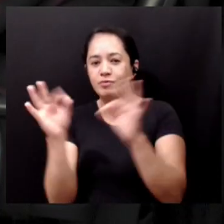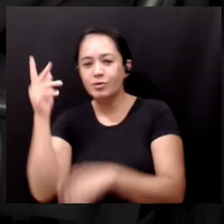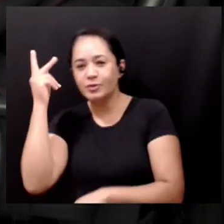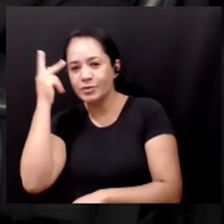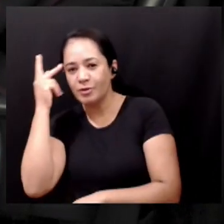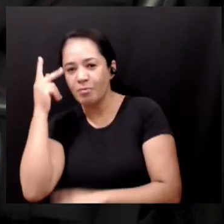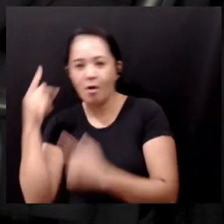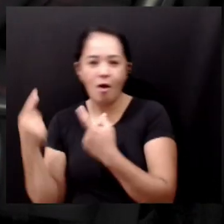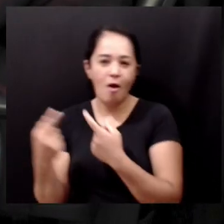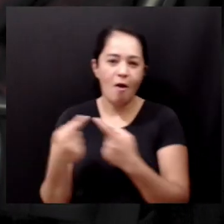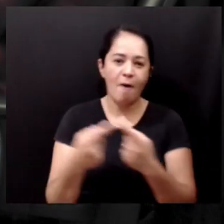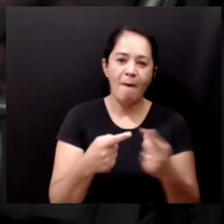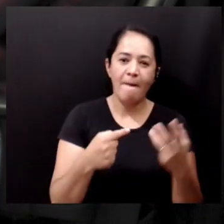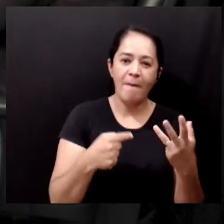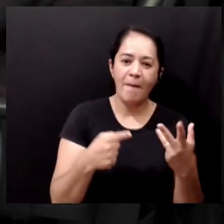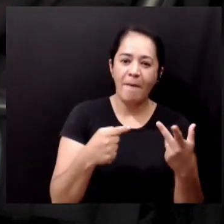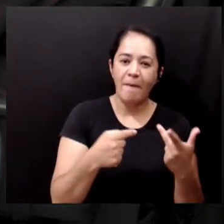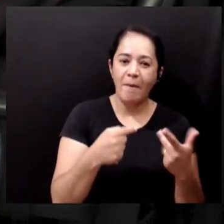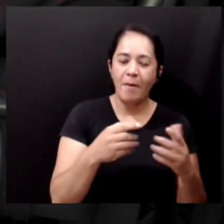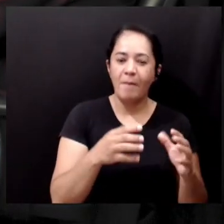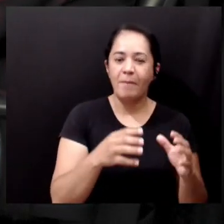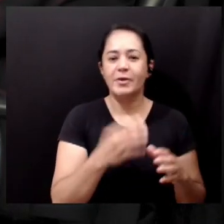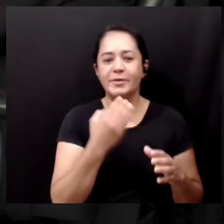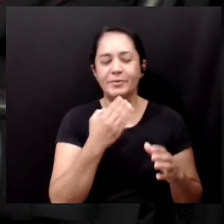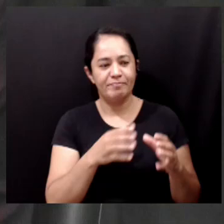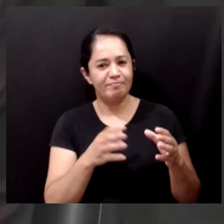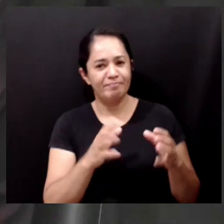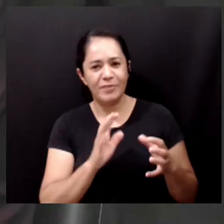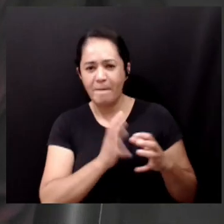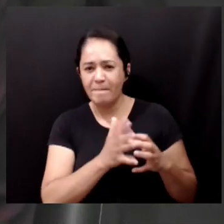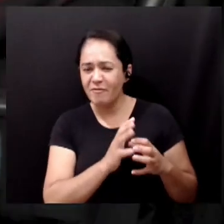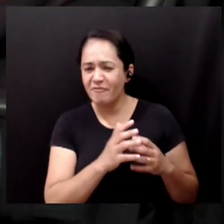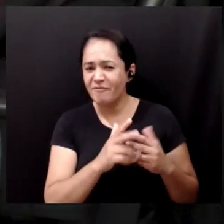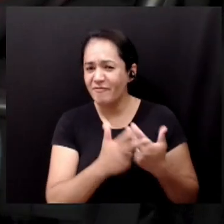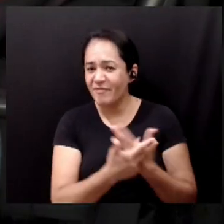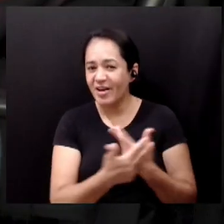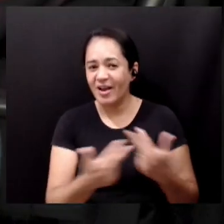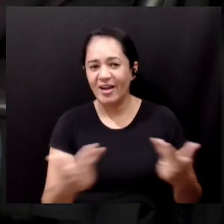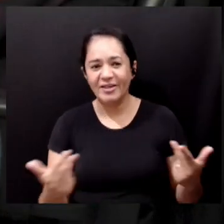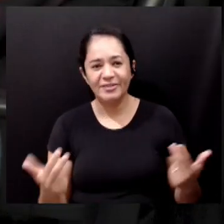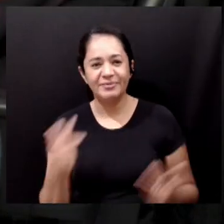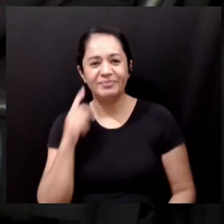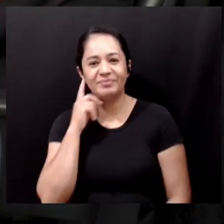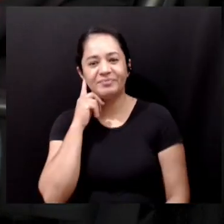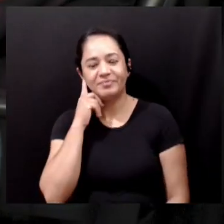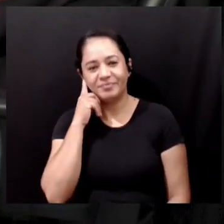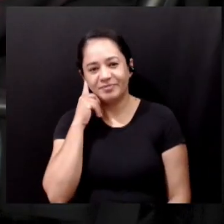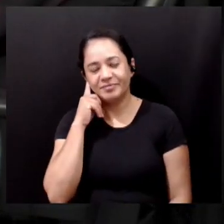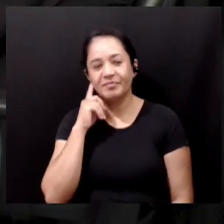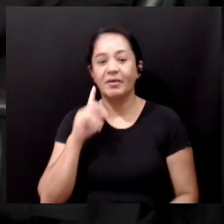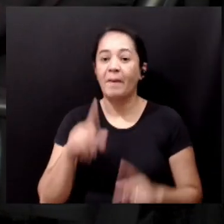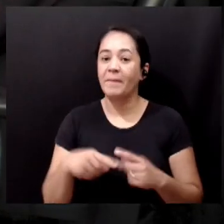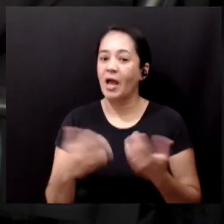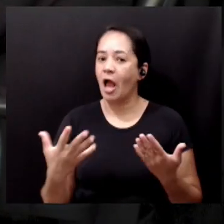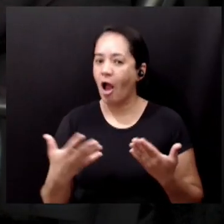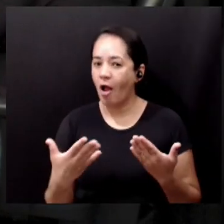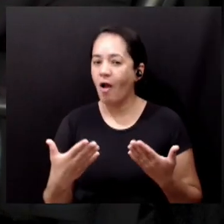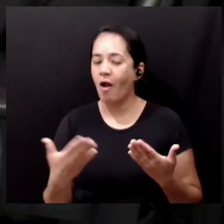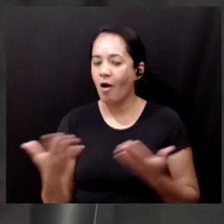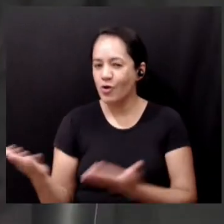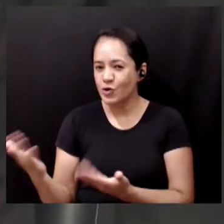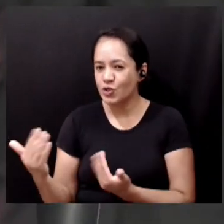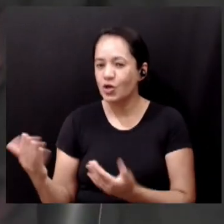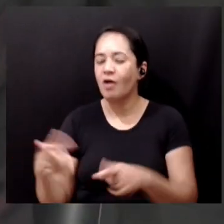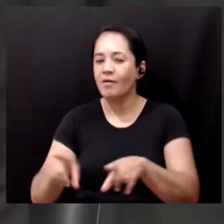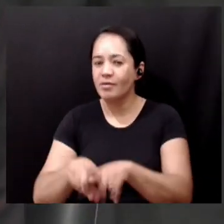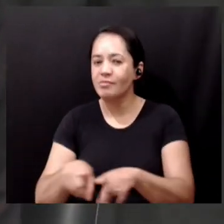Milan, contra o Liverpool em 2005. Mas agora sabe que a molecada tá arrasando aí, né? Agora estão indo bem, né? Mas agora